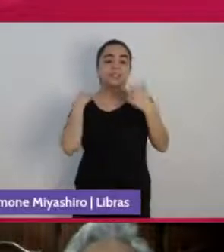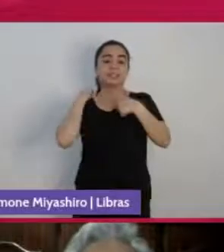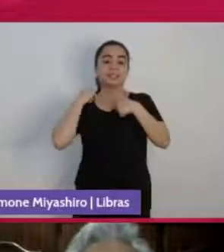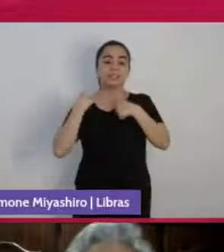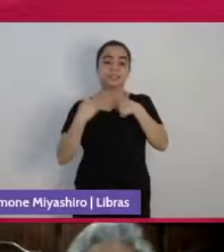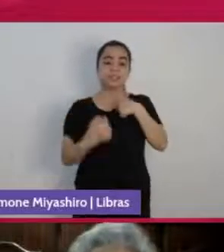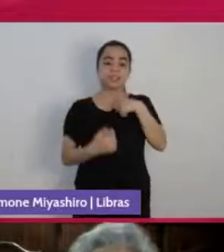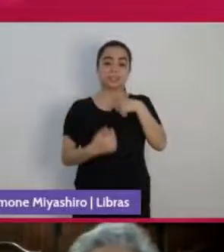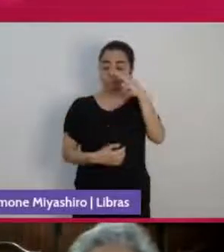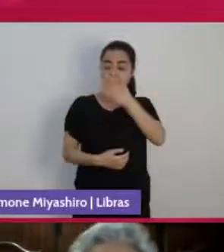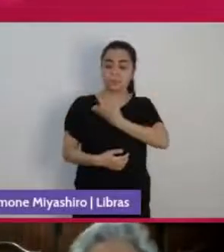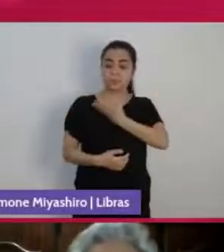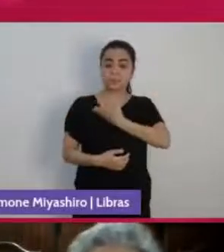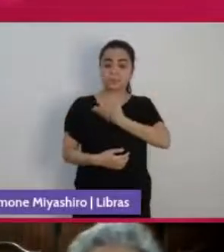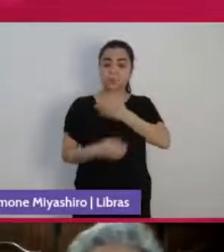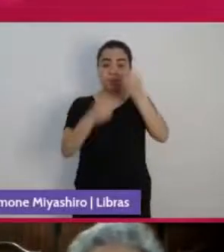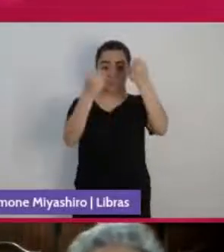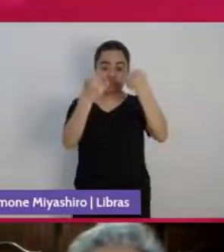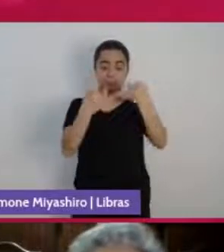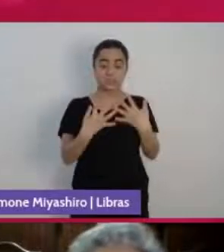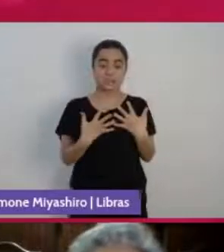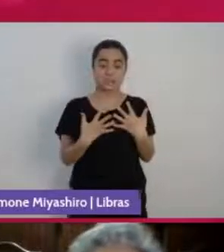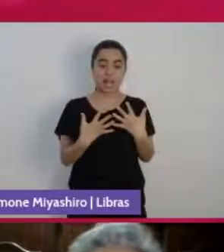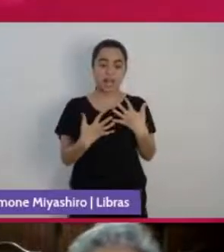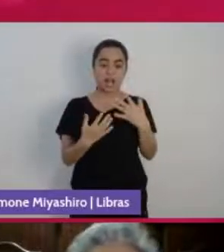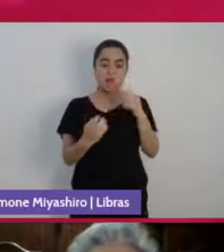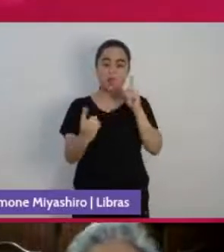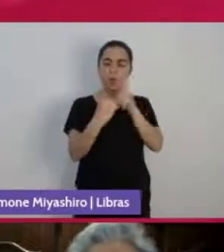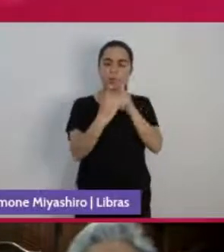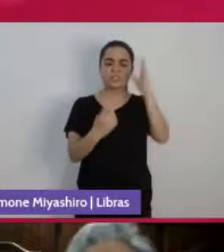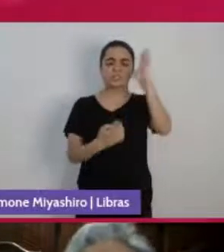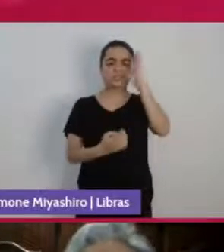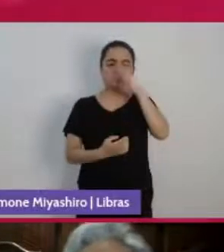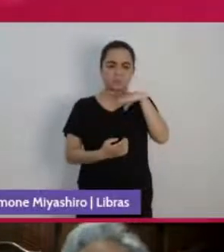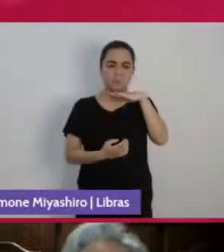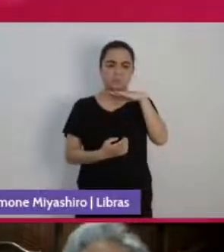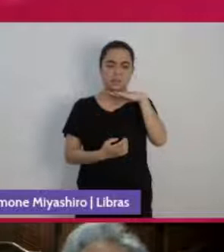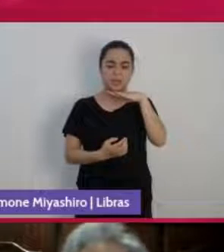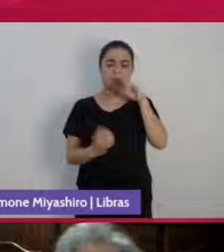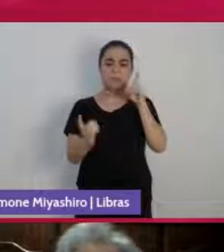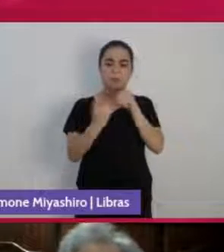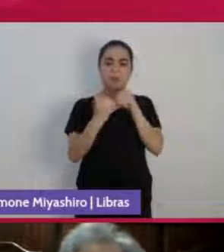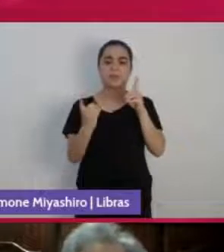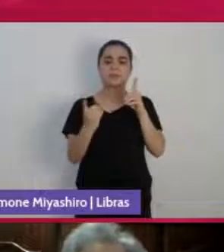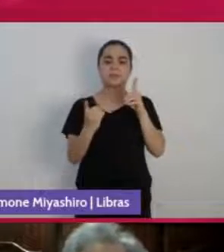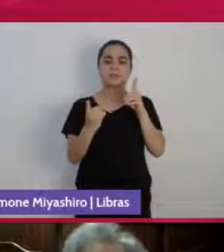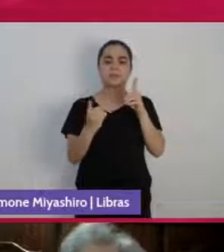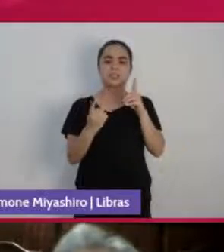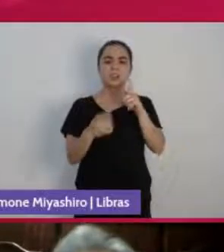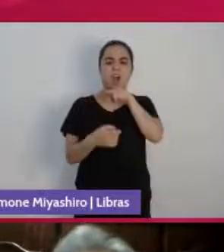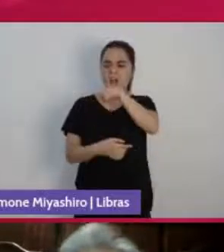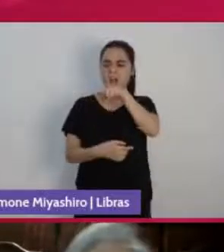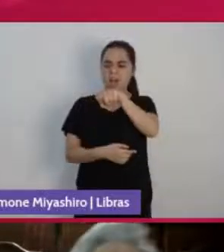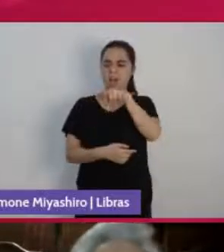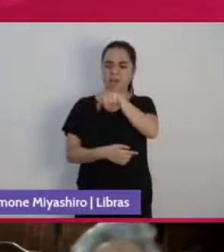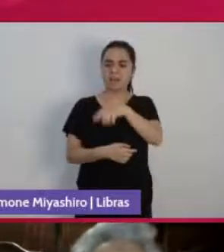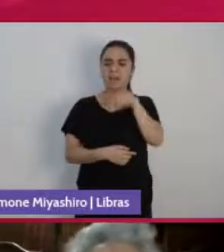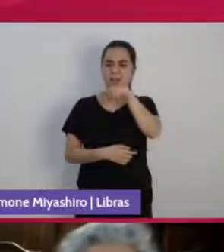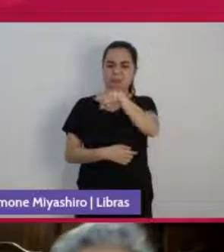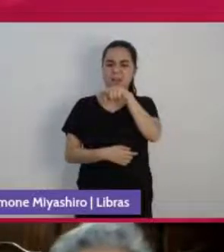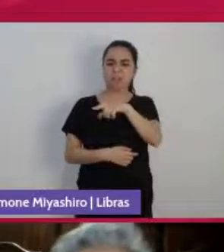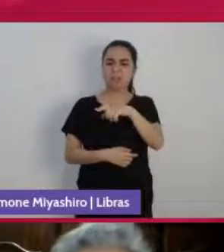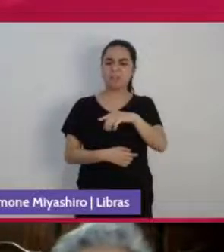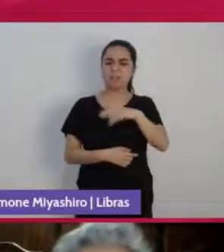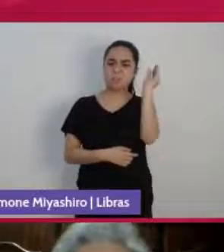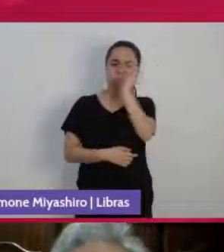para justificar o mau atendimento da paciente, joga a culpa na paciente. Aquela paciente é uma